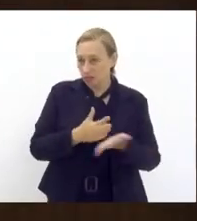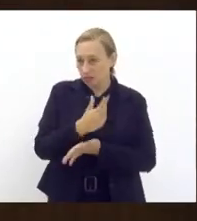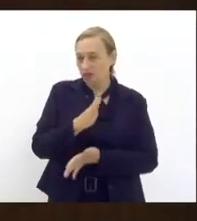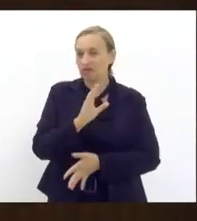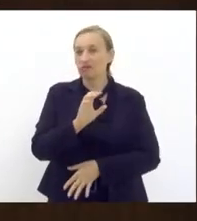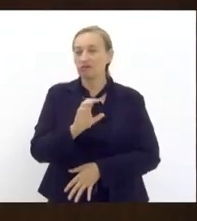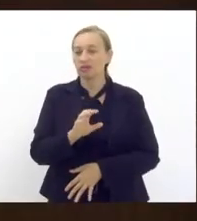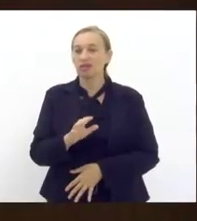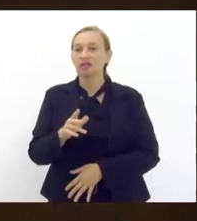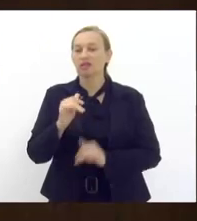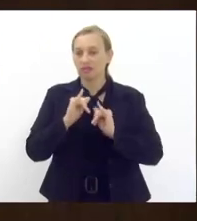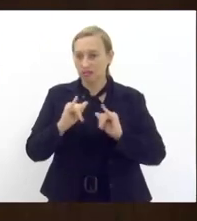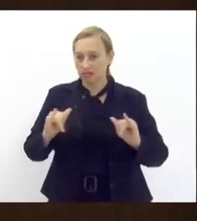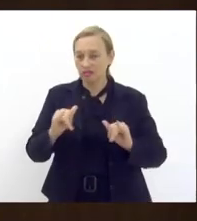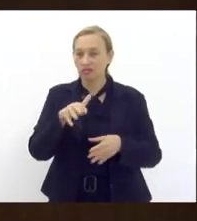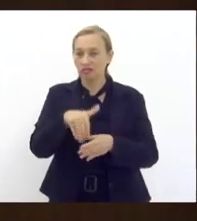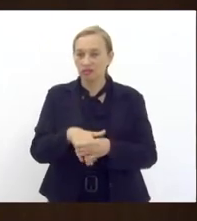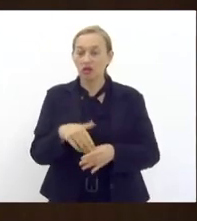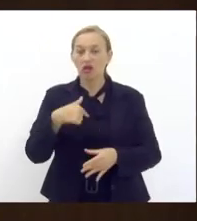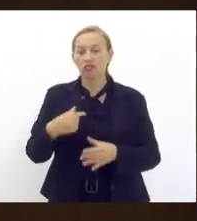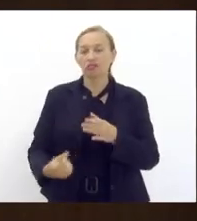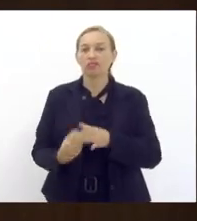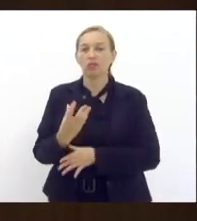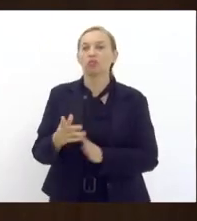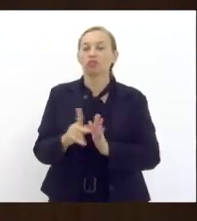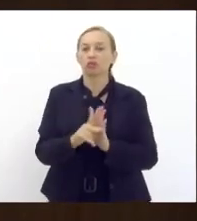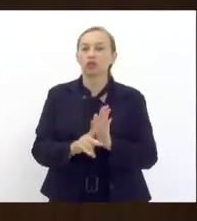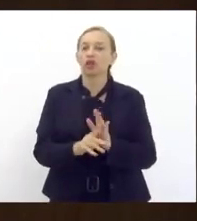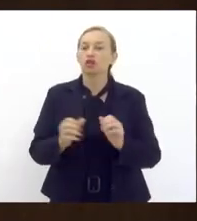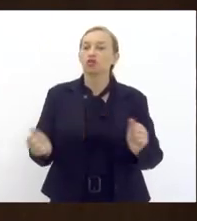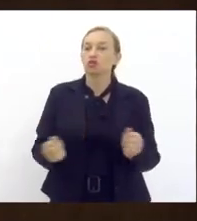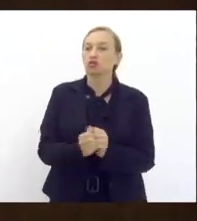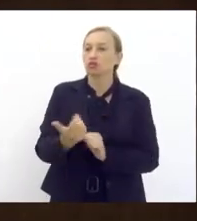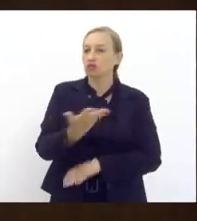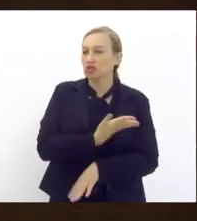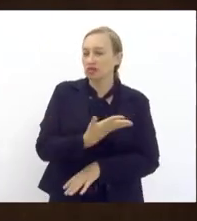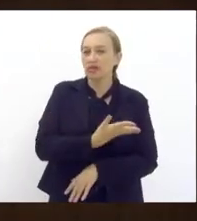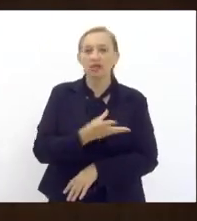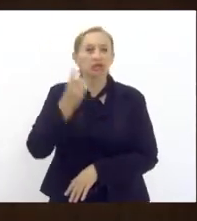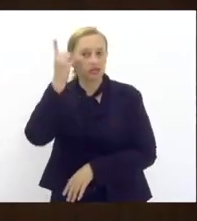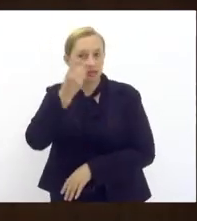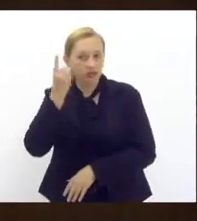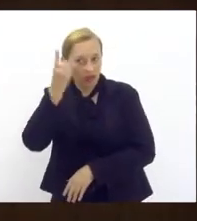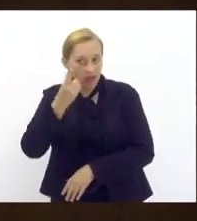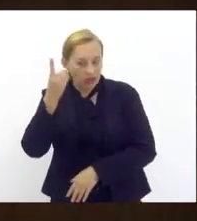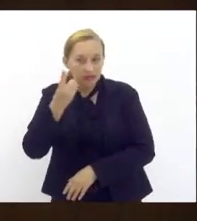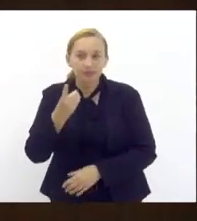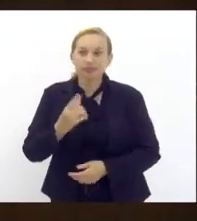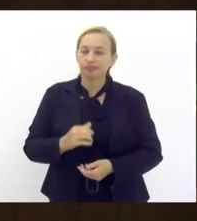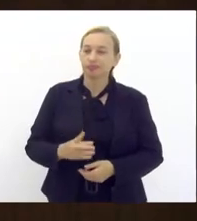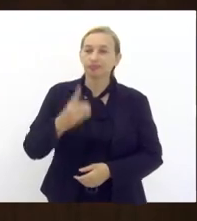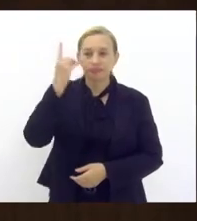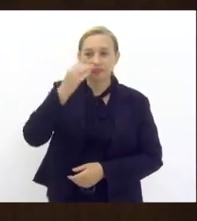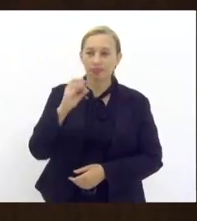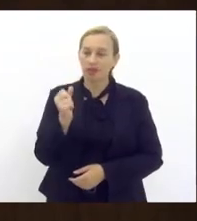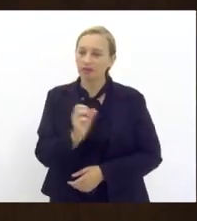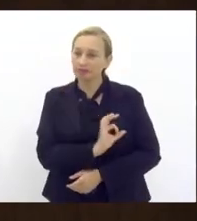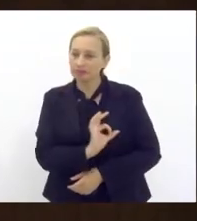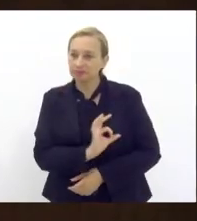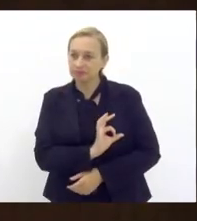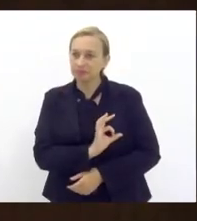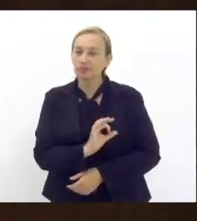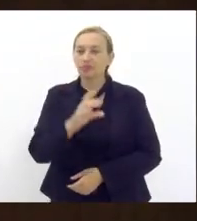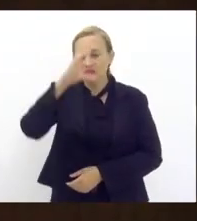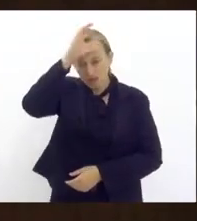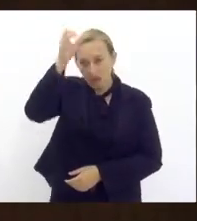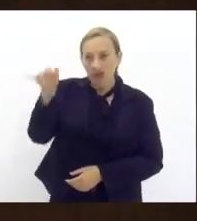voto, até porque sou autora do projeto, junto com as minhas companheiras deputadas, minha queridíssima deputada Marta Rocha,